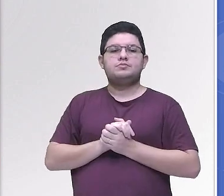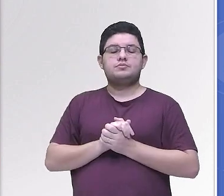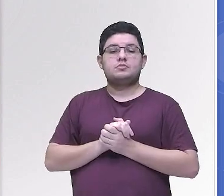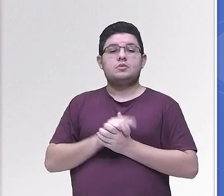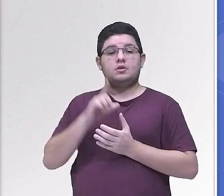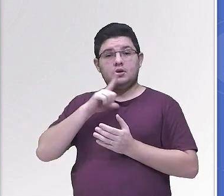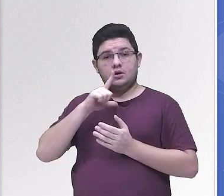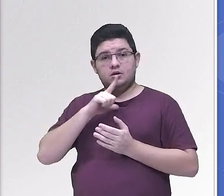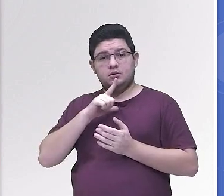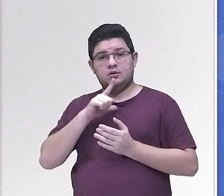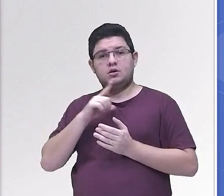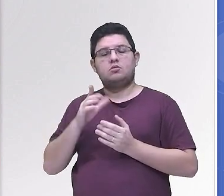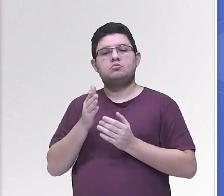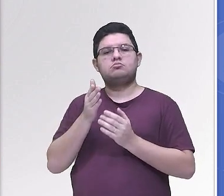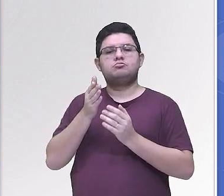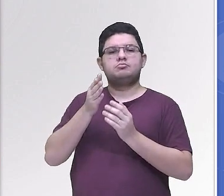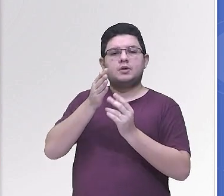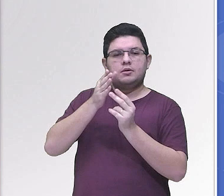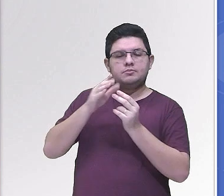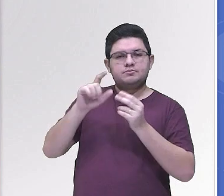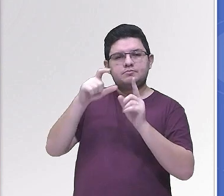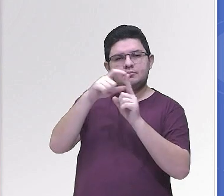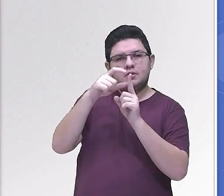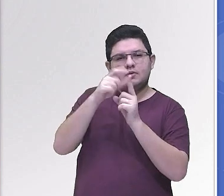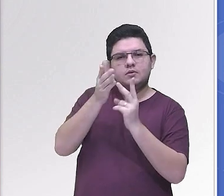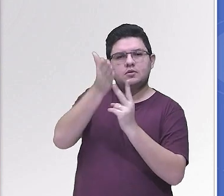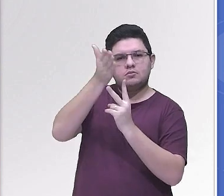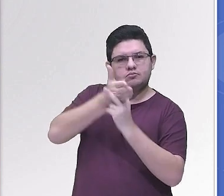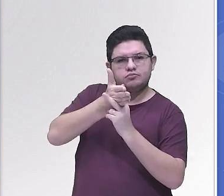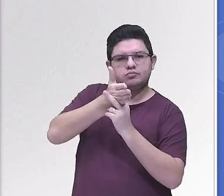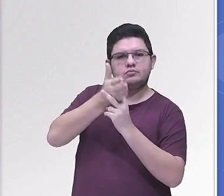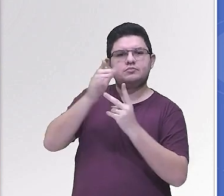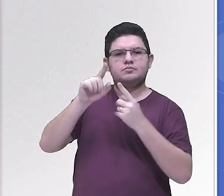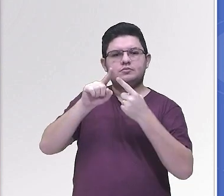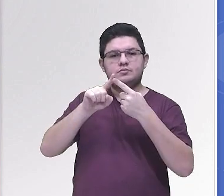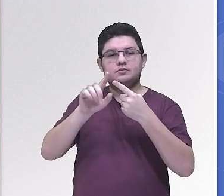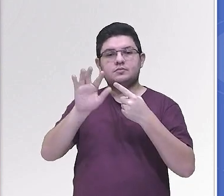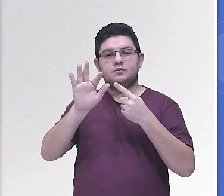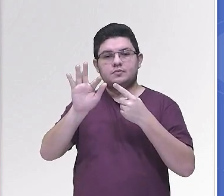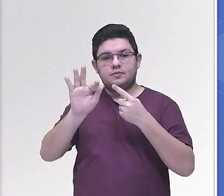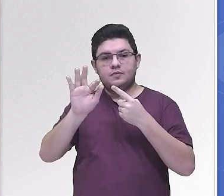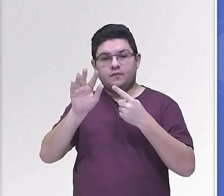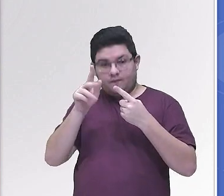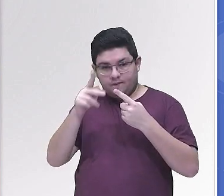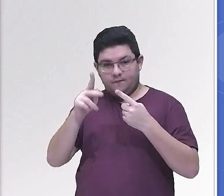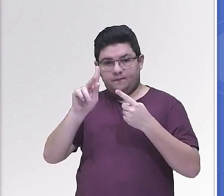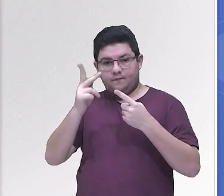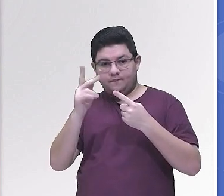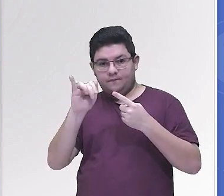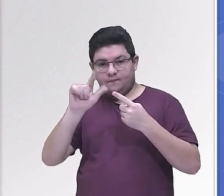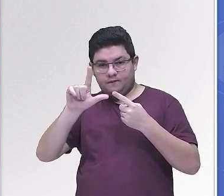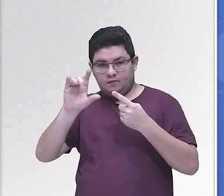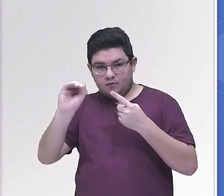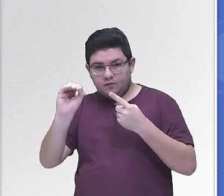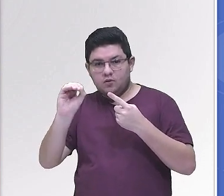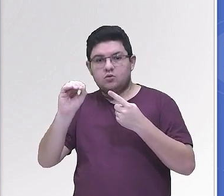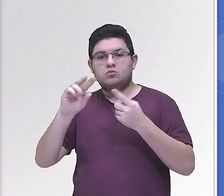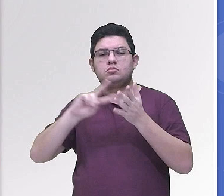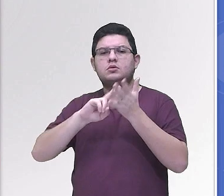philos e sophos, tá? Philo ou filia quer dizer amizade,